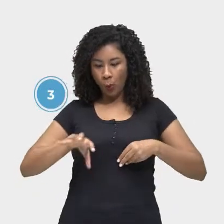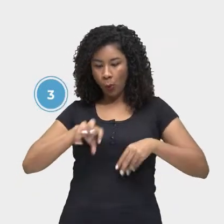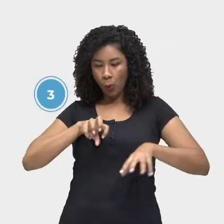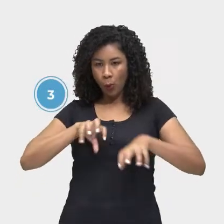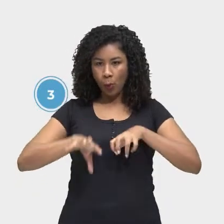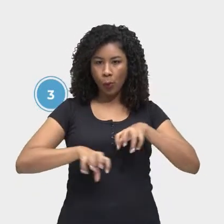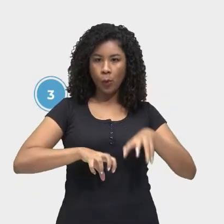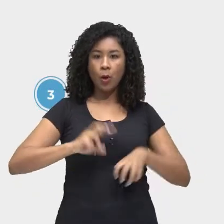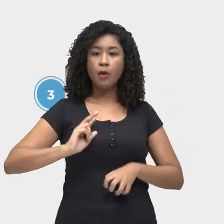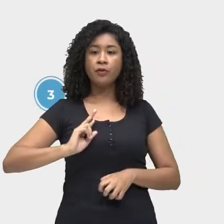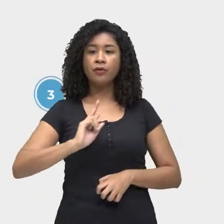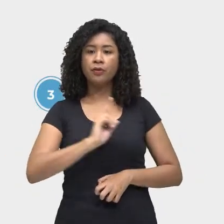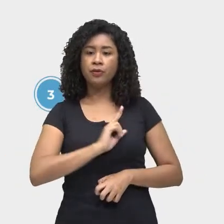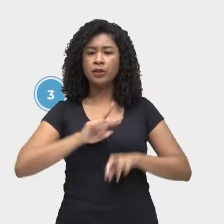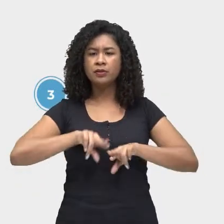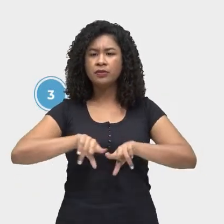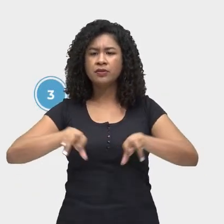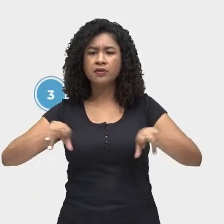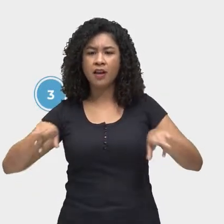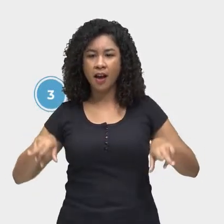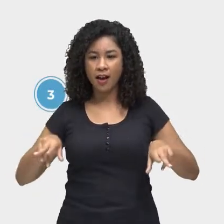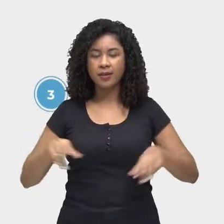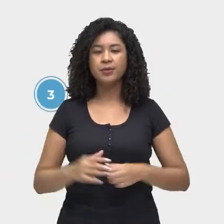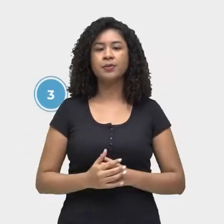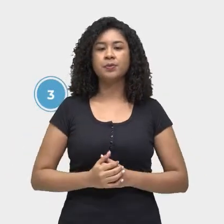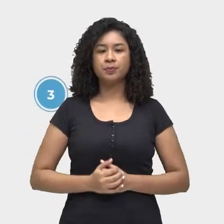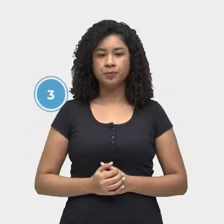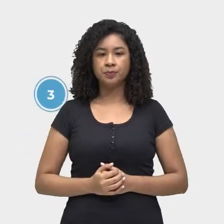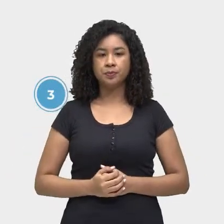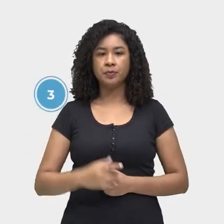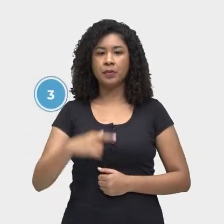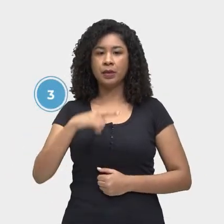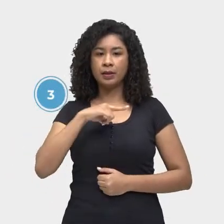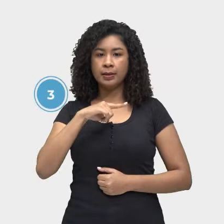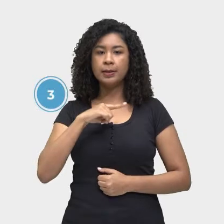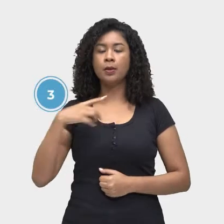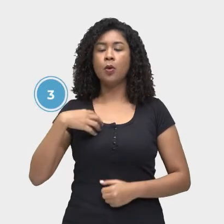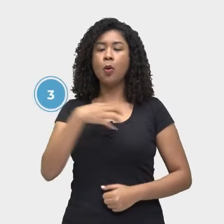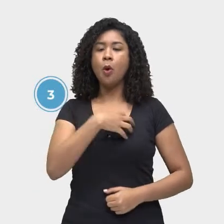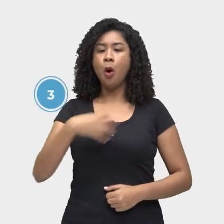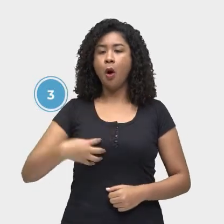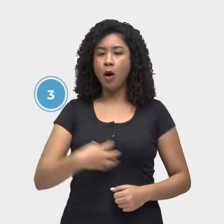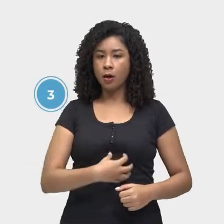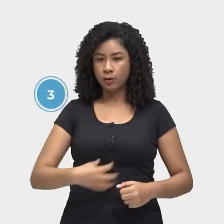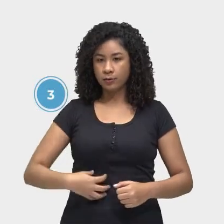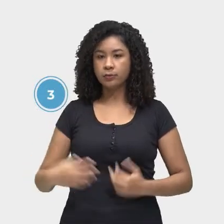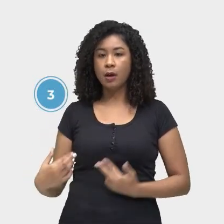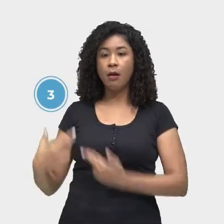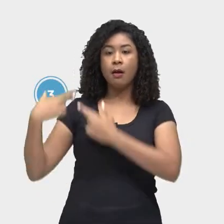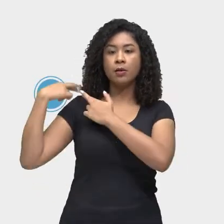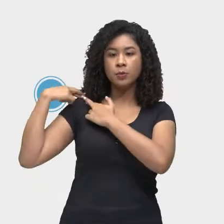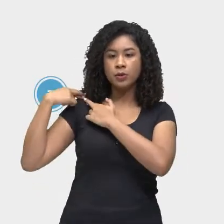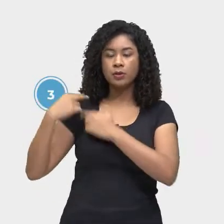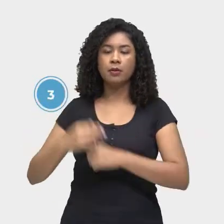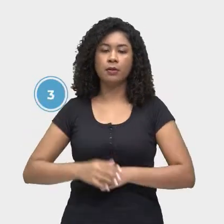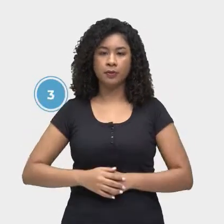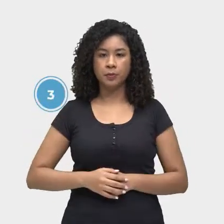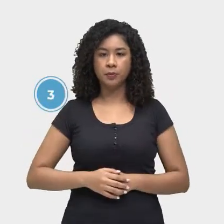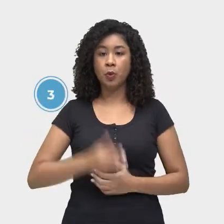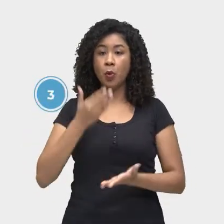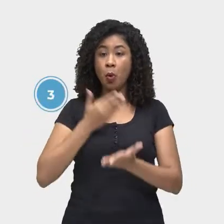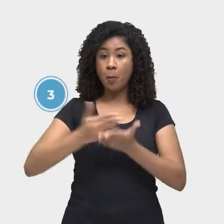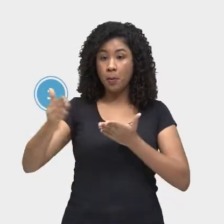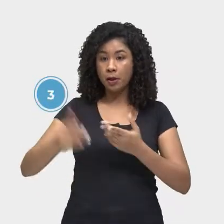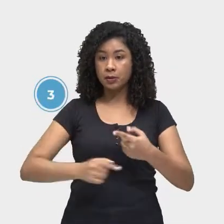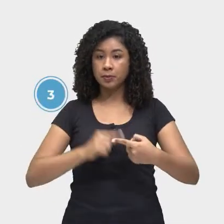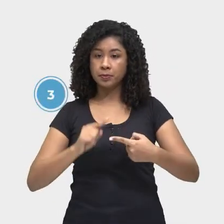nossas células. É composto pelos seguintes órgãos: boca, tudo se inicia na